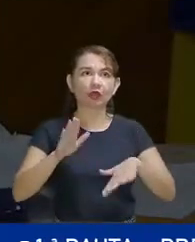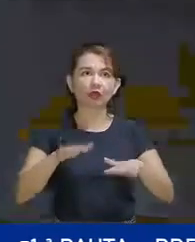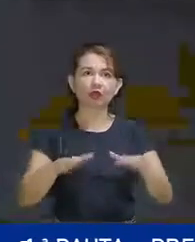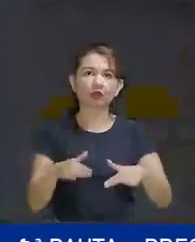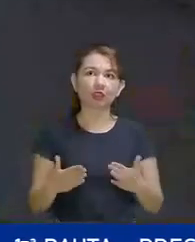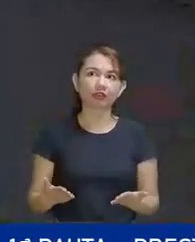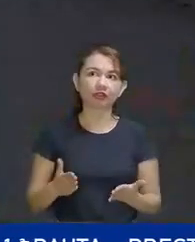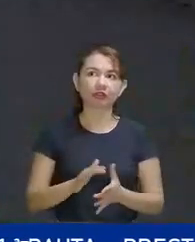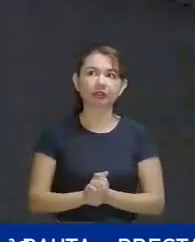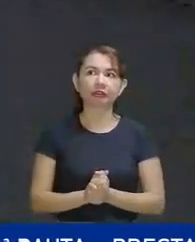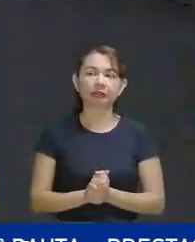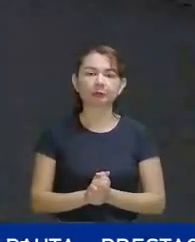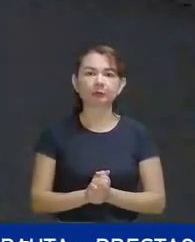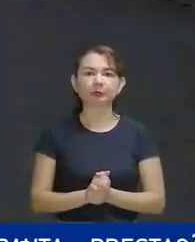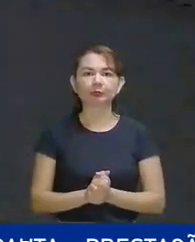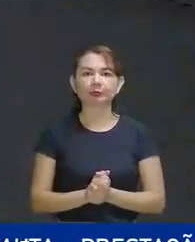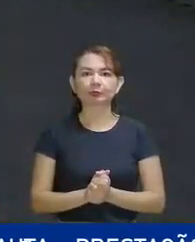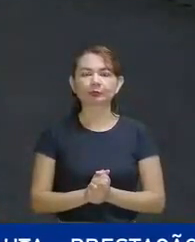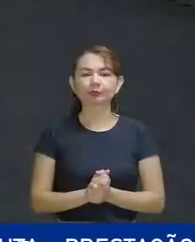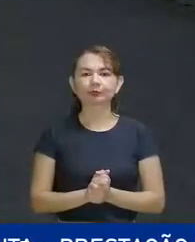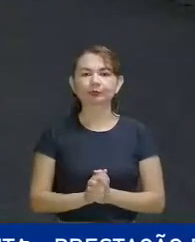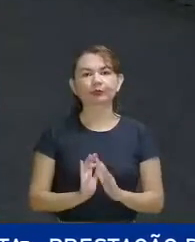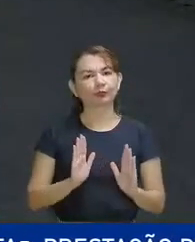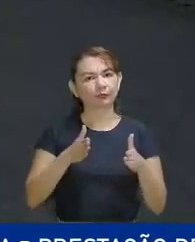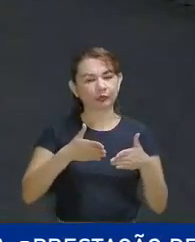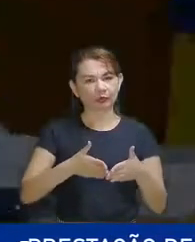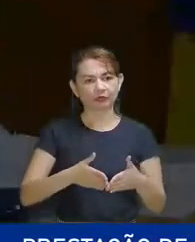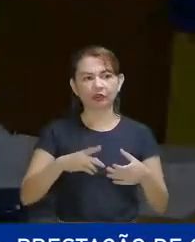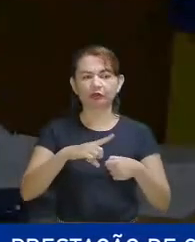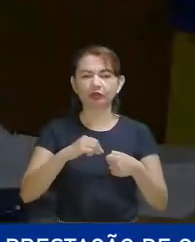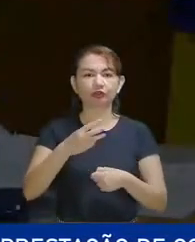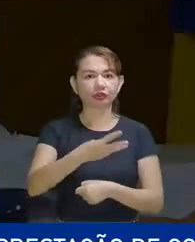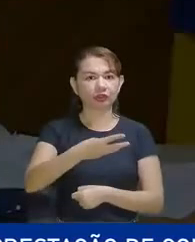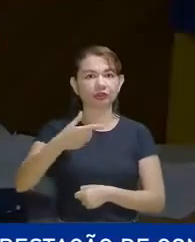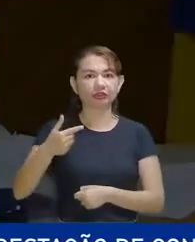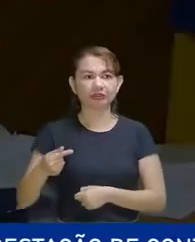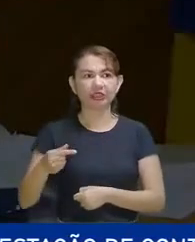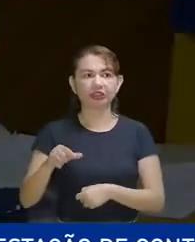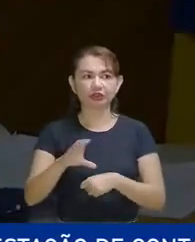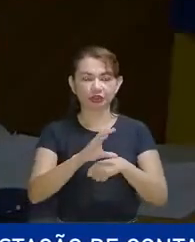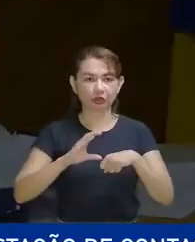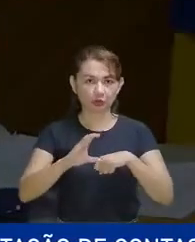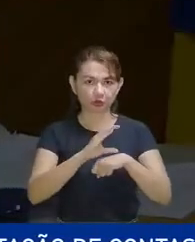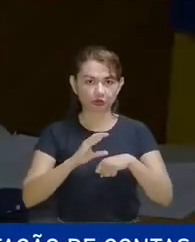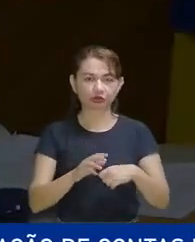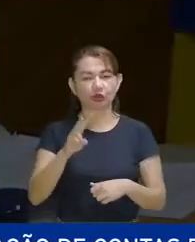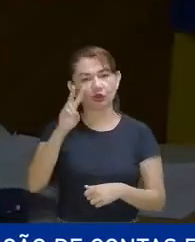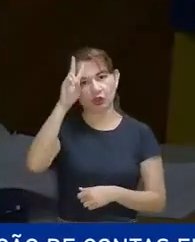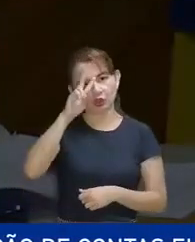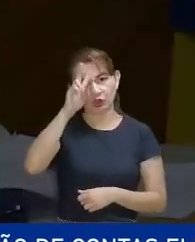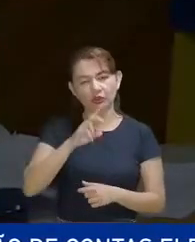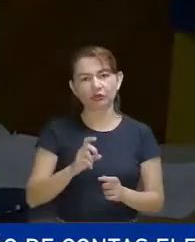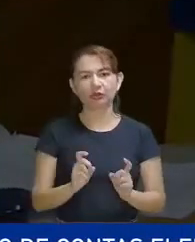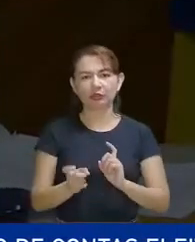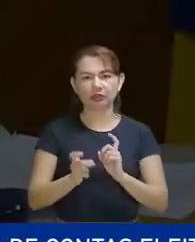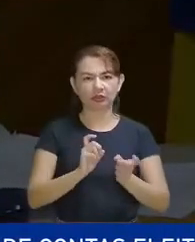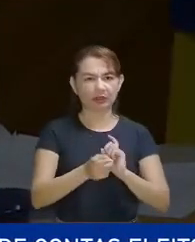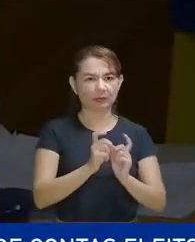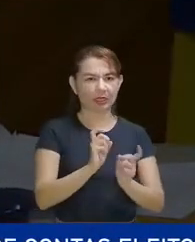abordado sob o enfoque do artigo 37 da Constituição. Eu lembro que essa discussão nós